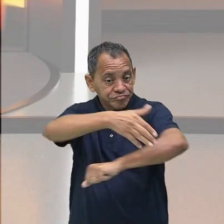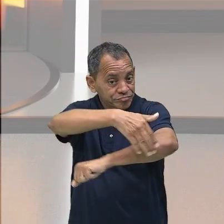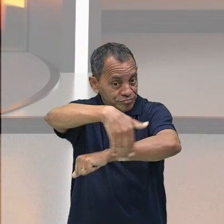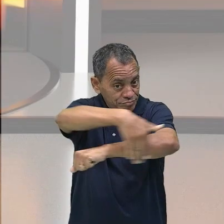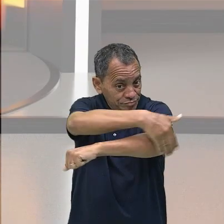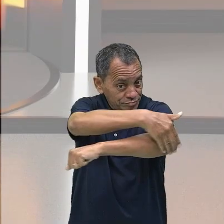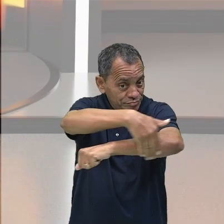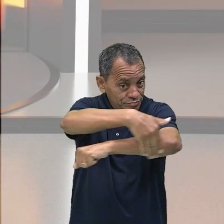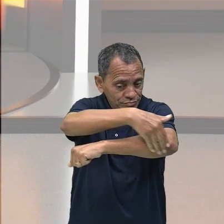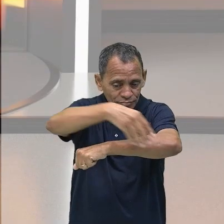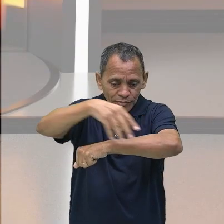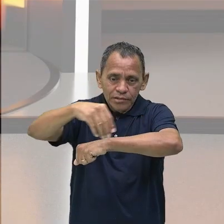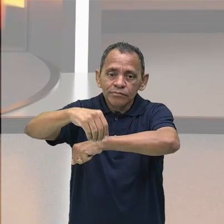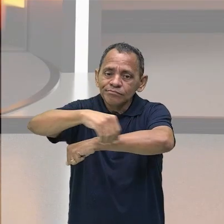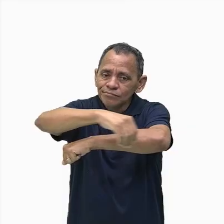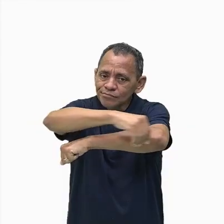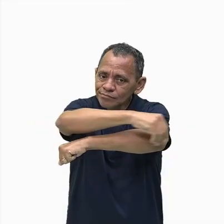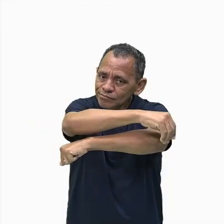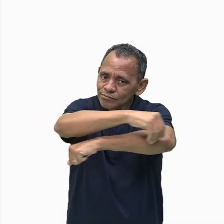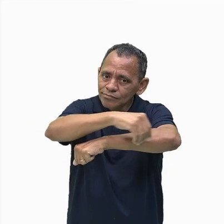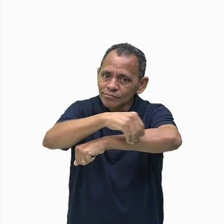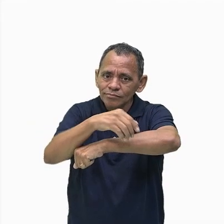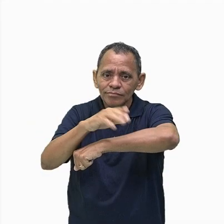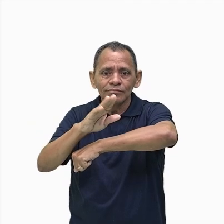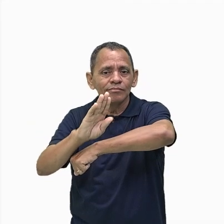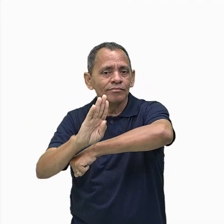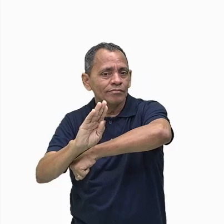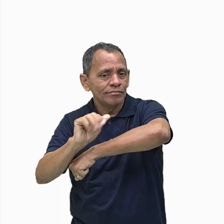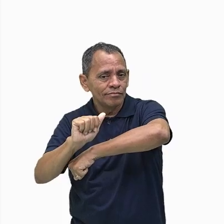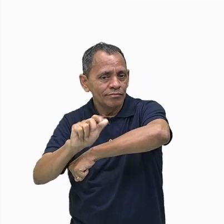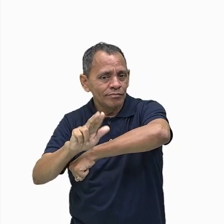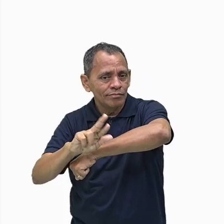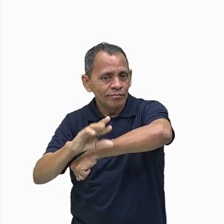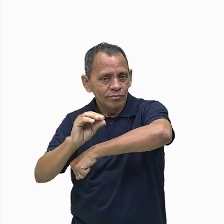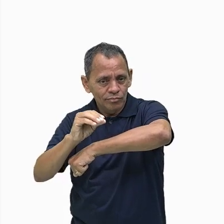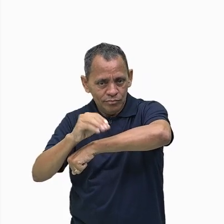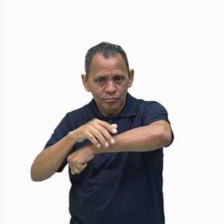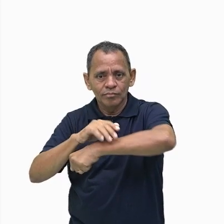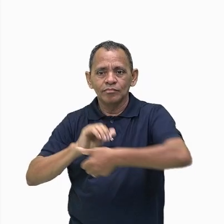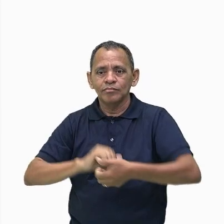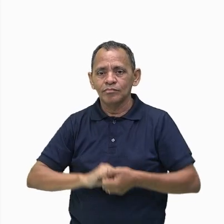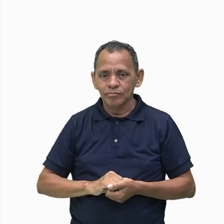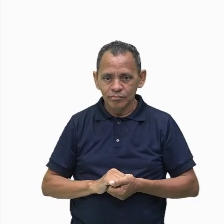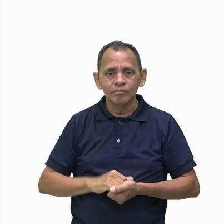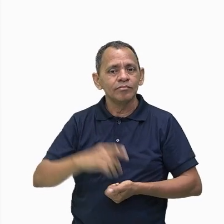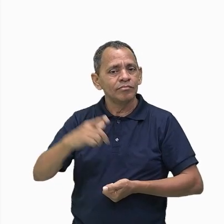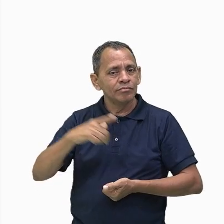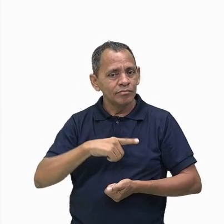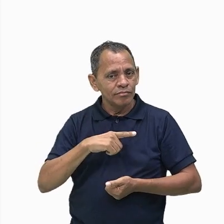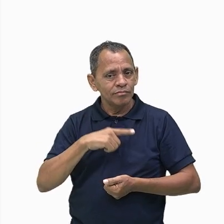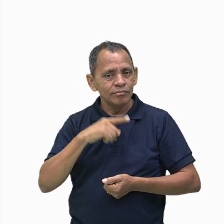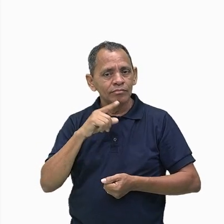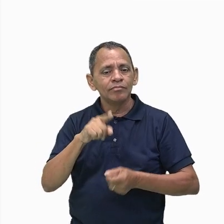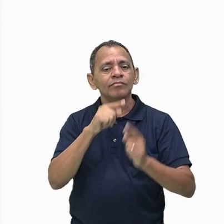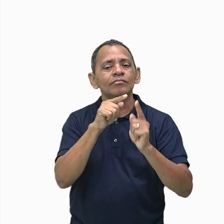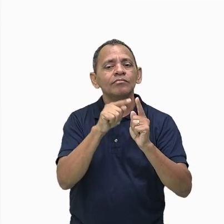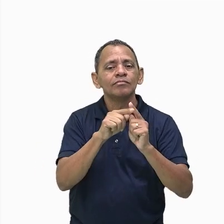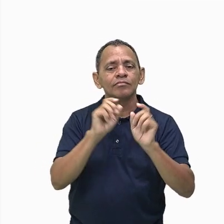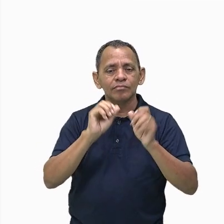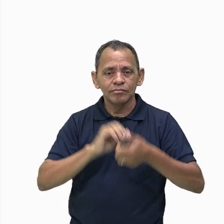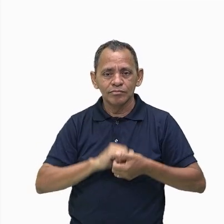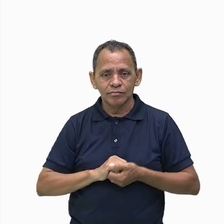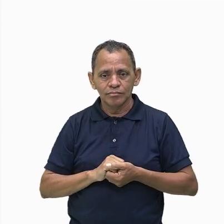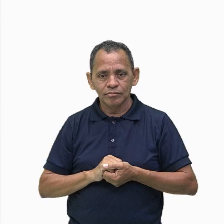certo? Então, é uma via, tá? Secundária, que acaba ali se desprendendo de uma